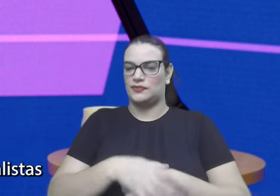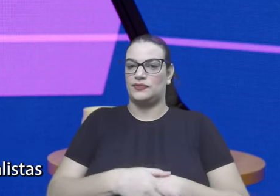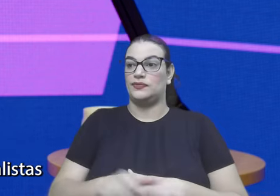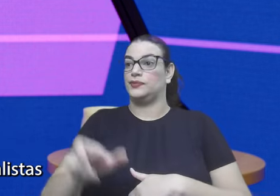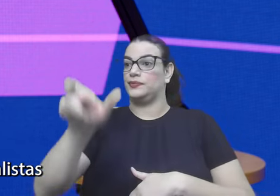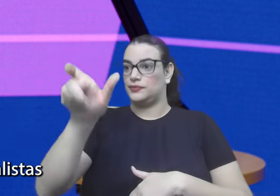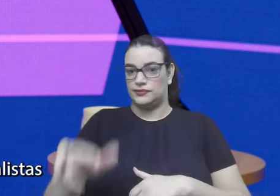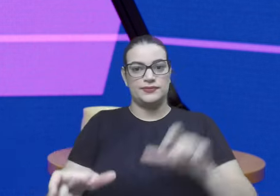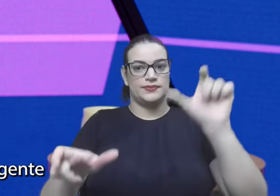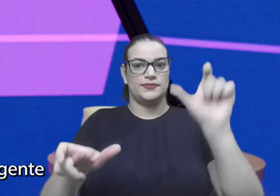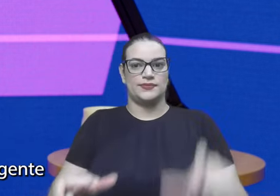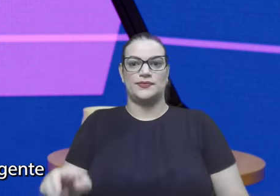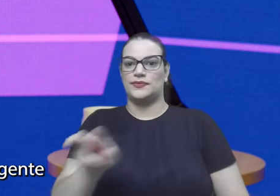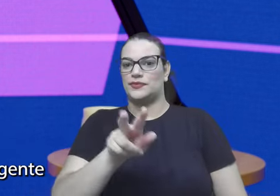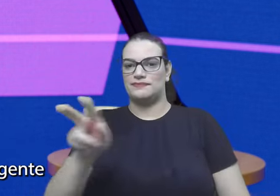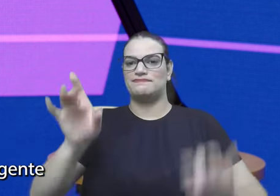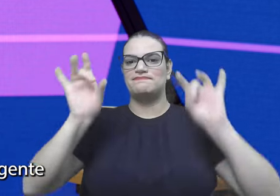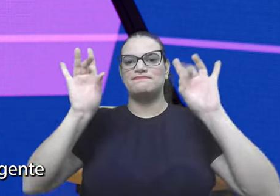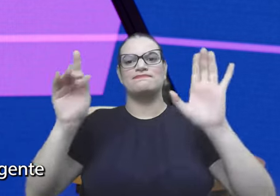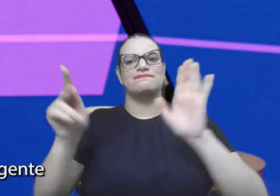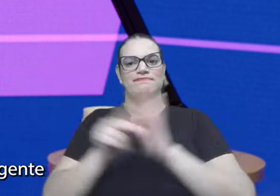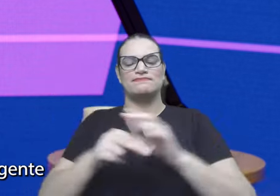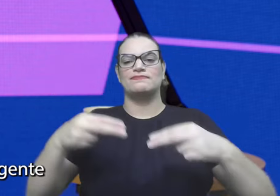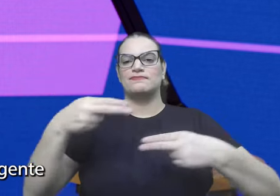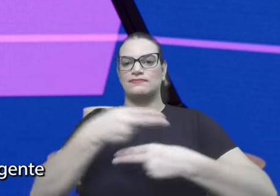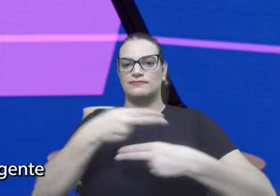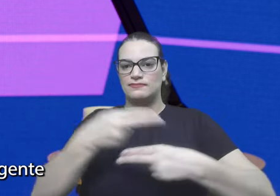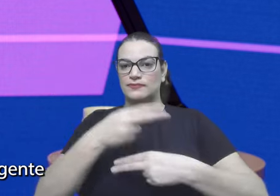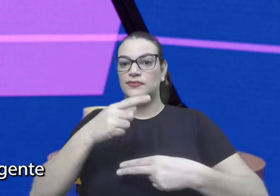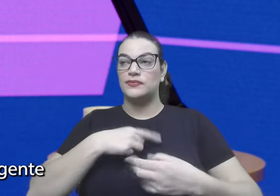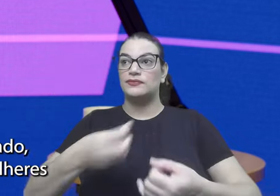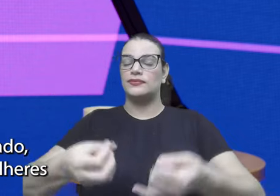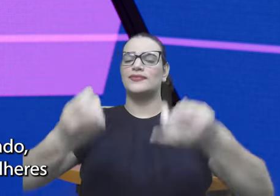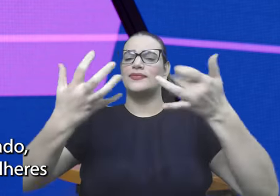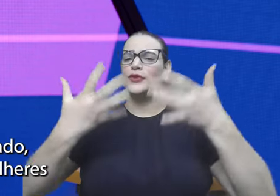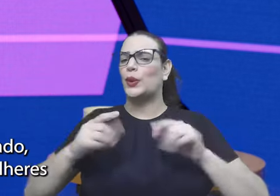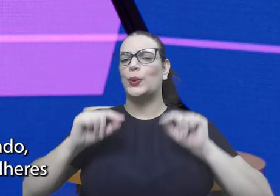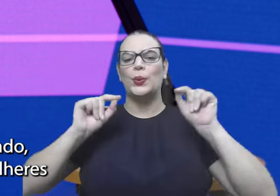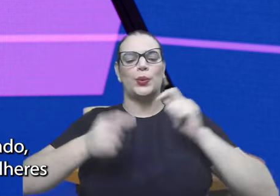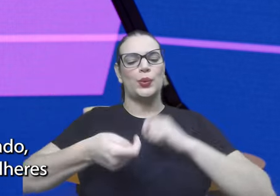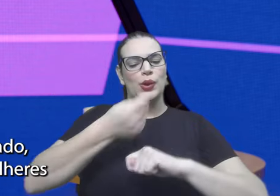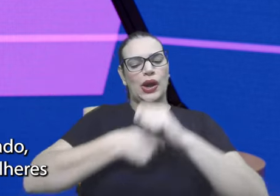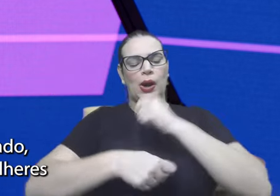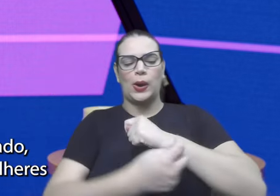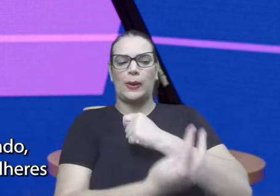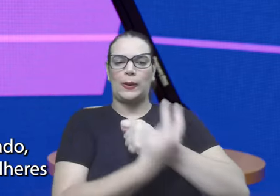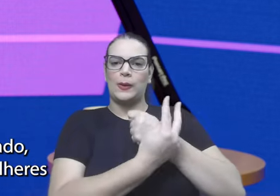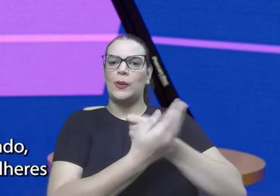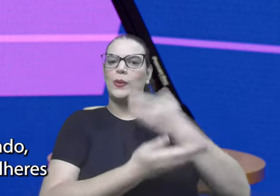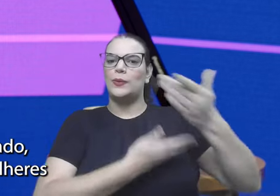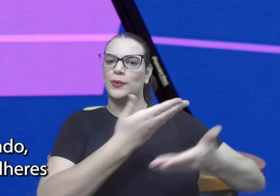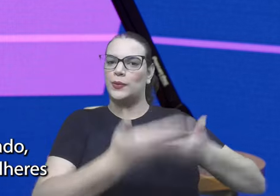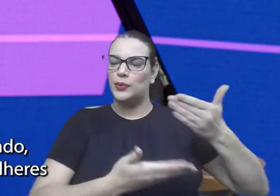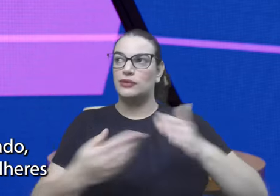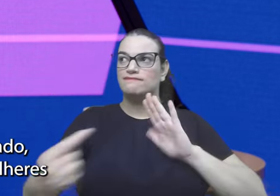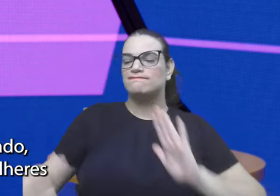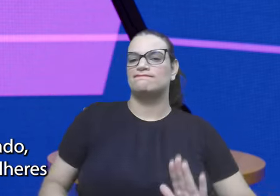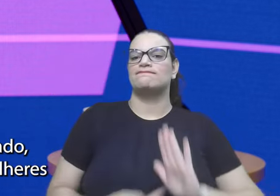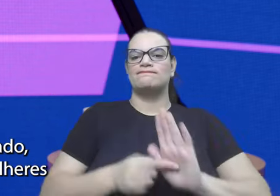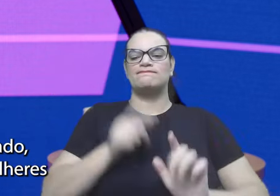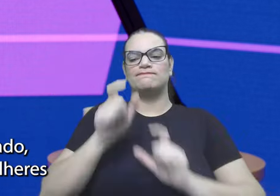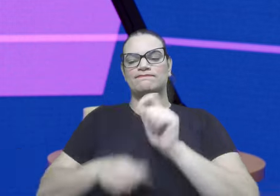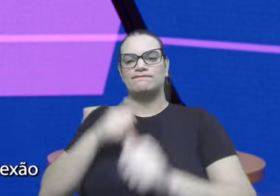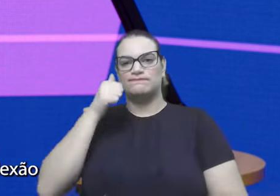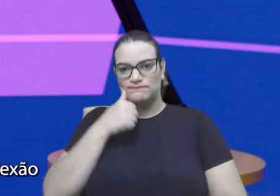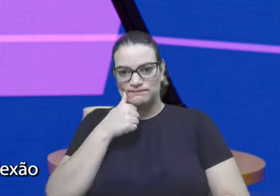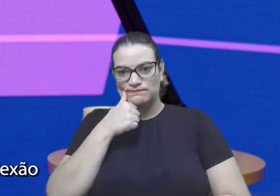duas especialistas do sebrai que vai est trazendo pra gente o que é a economia do Cuidado Qual o impacto na vida das